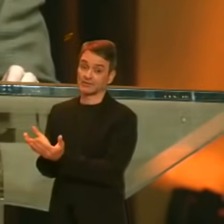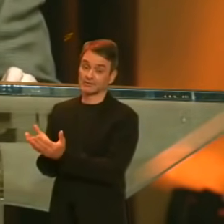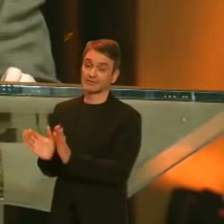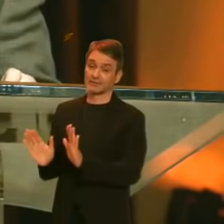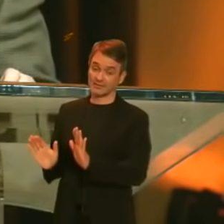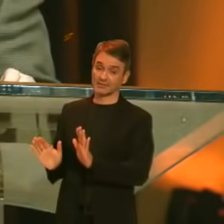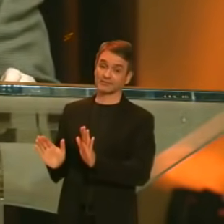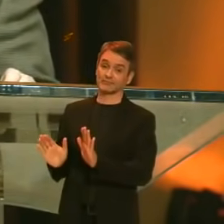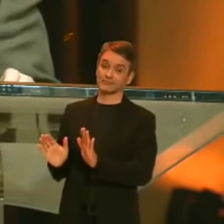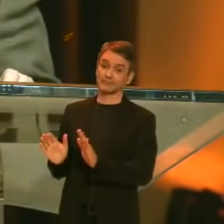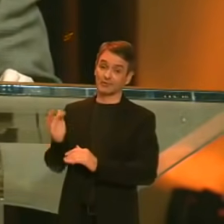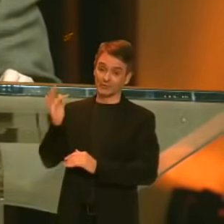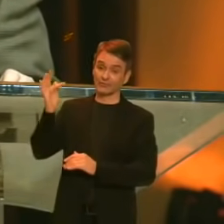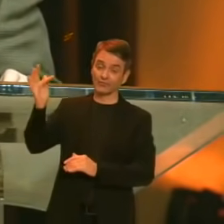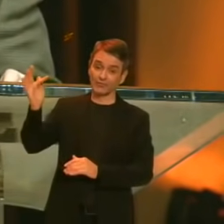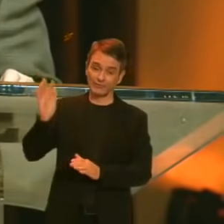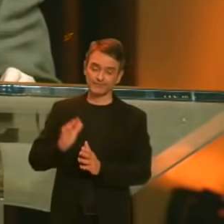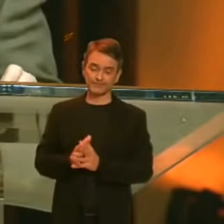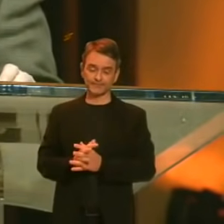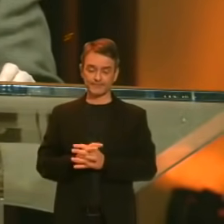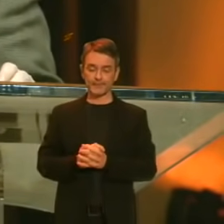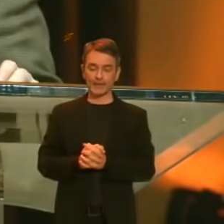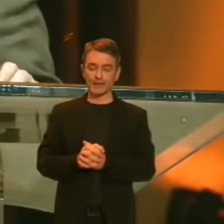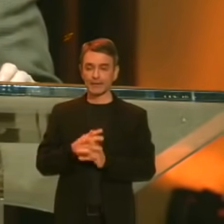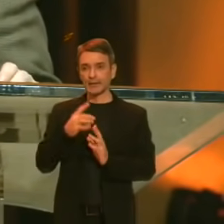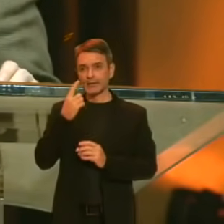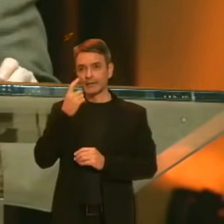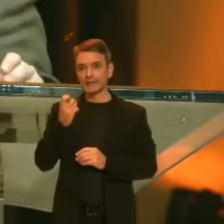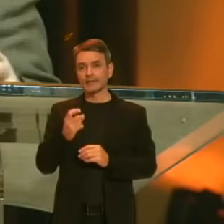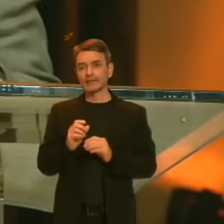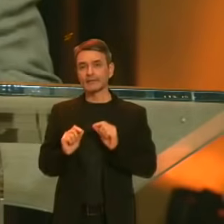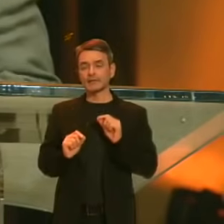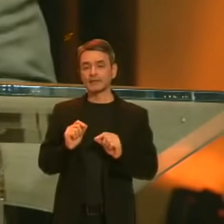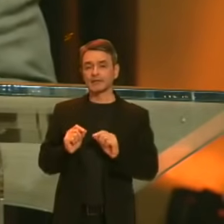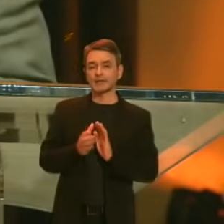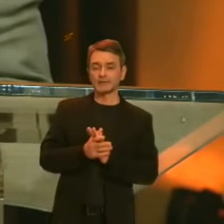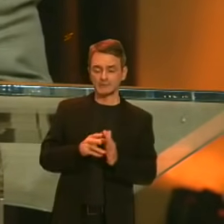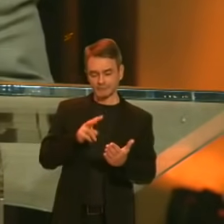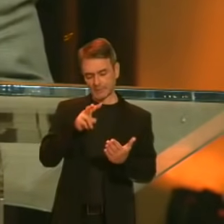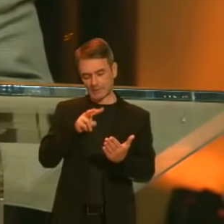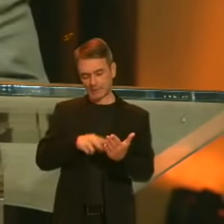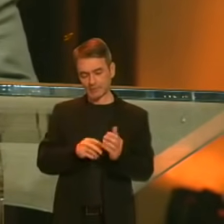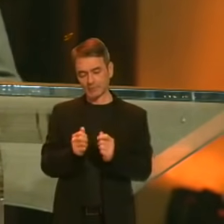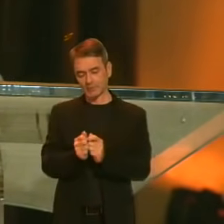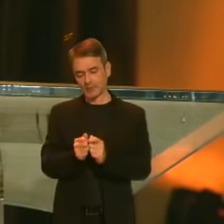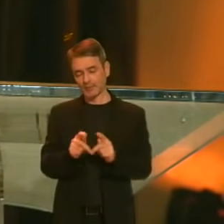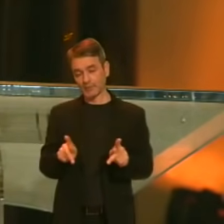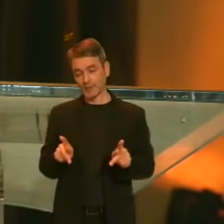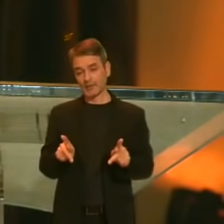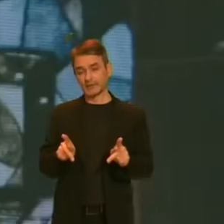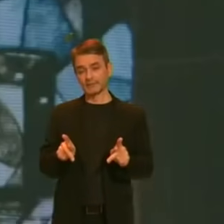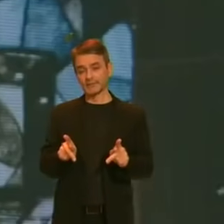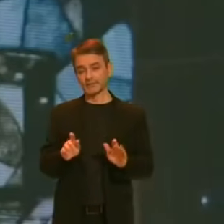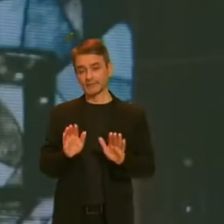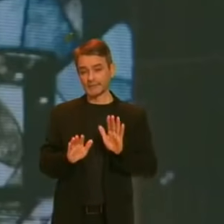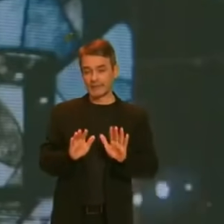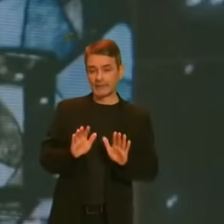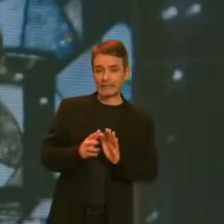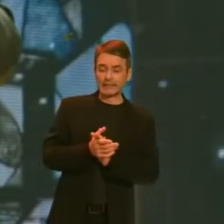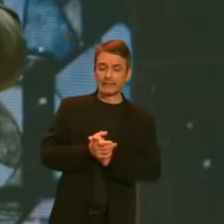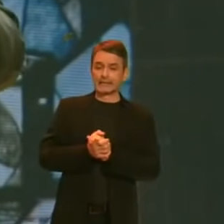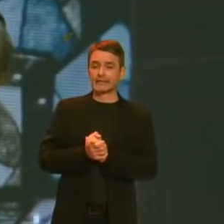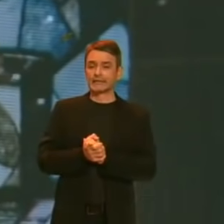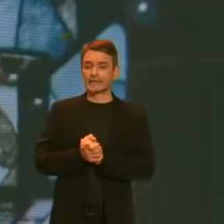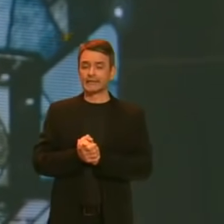grande tribulação. E é interessante porque quando a gente lê o Apocalipse, a gente vai ver que vai fazer um